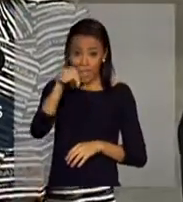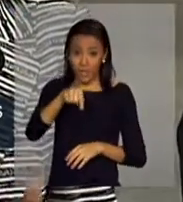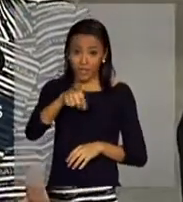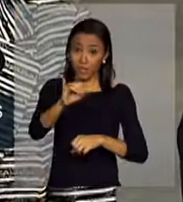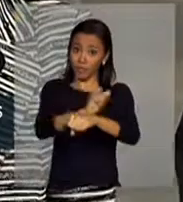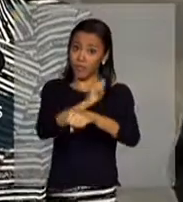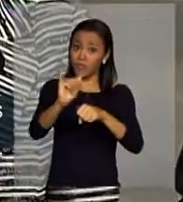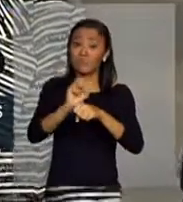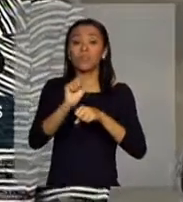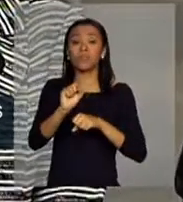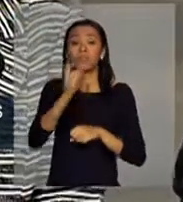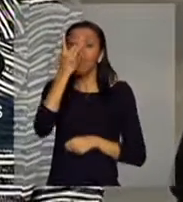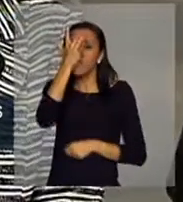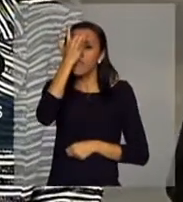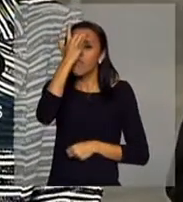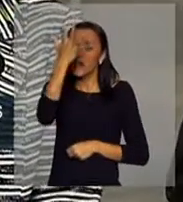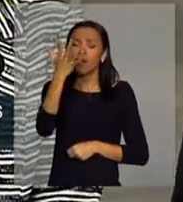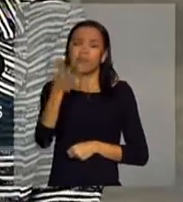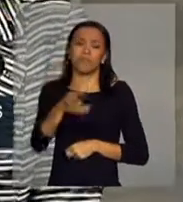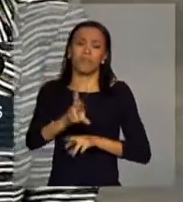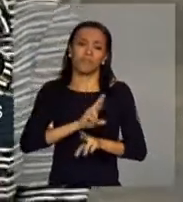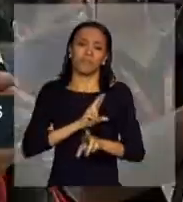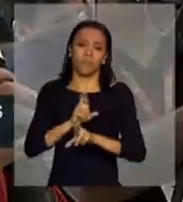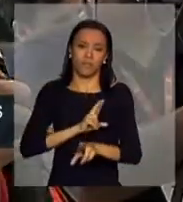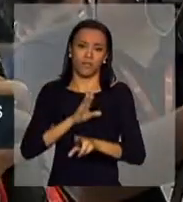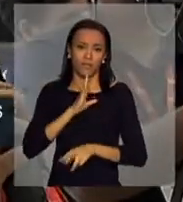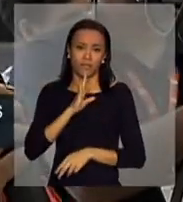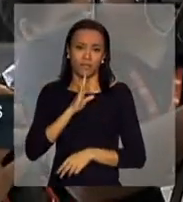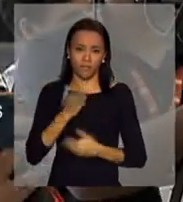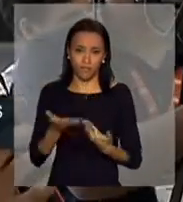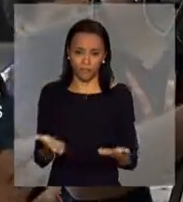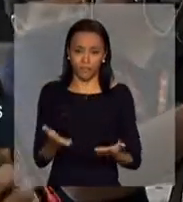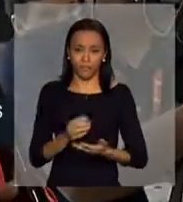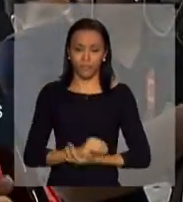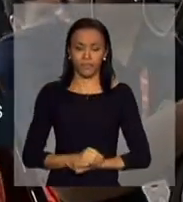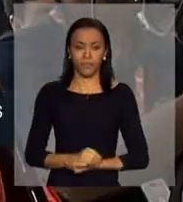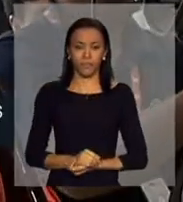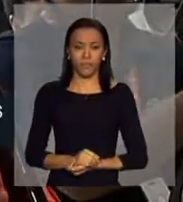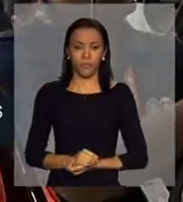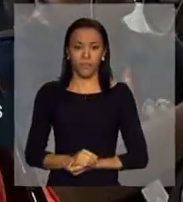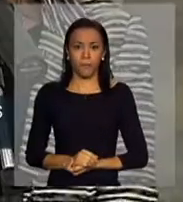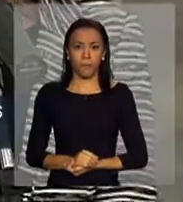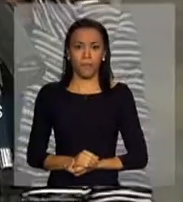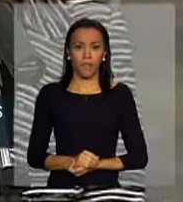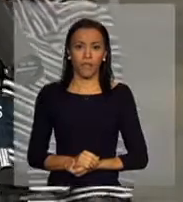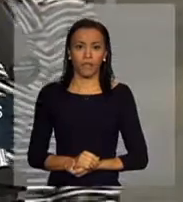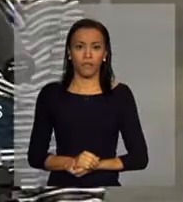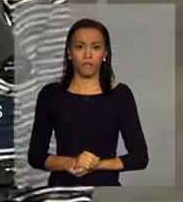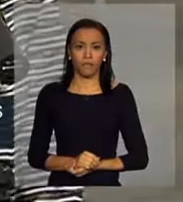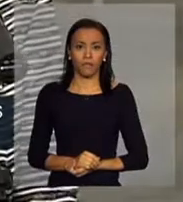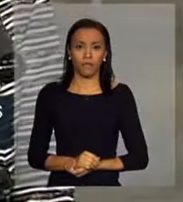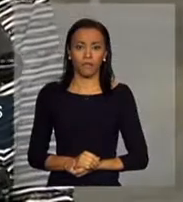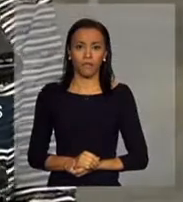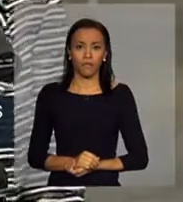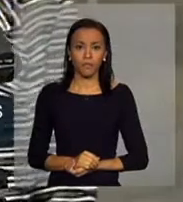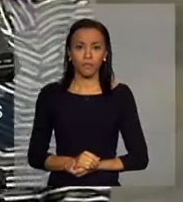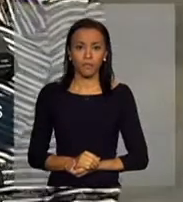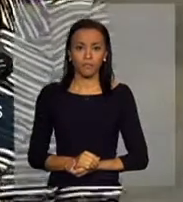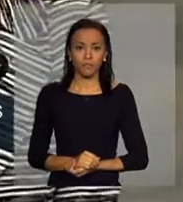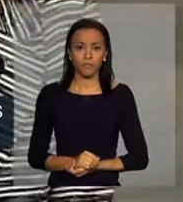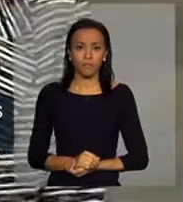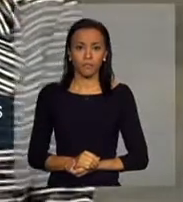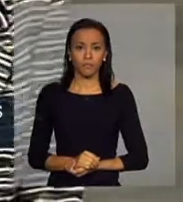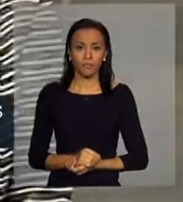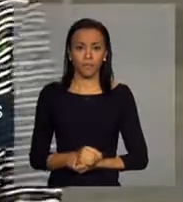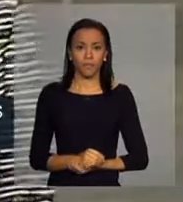para facilitar essa relação. Ministra, por favor. FGTS, INSS, Imposto de Renda? Retenção